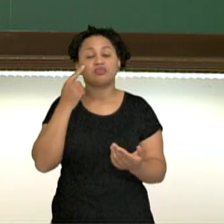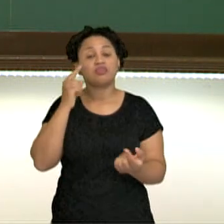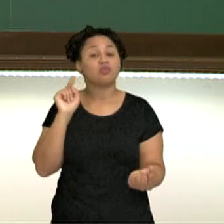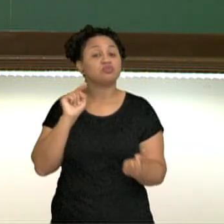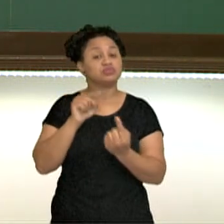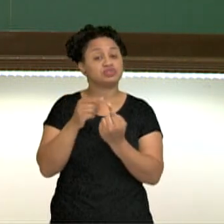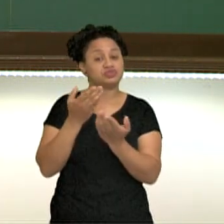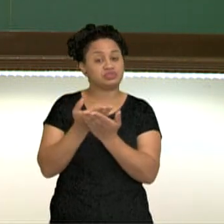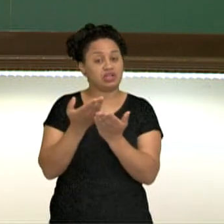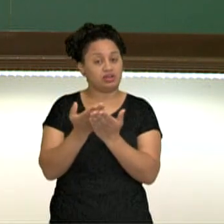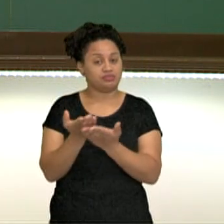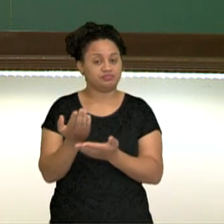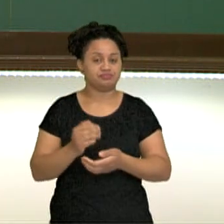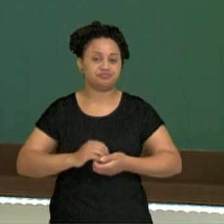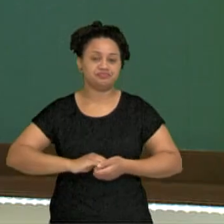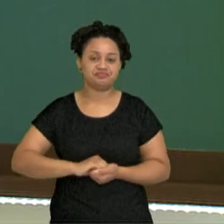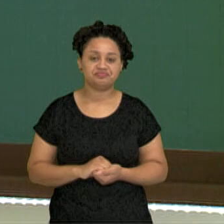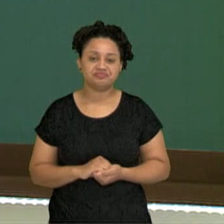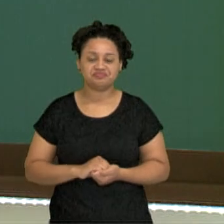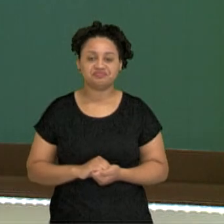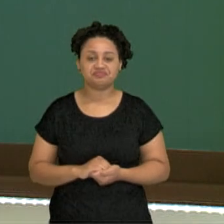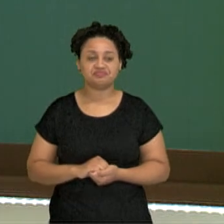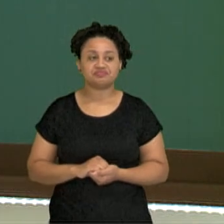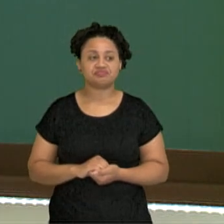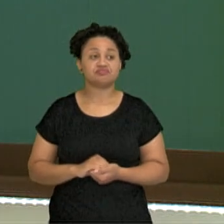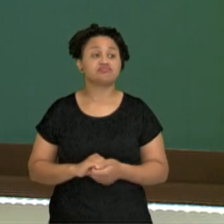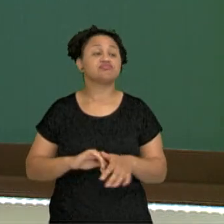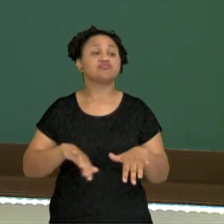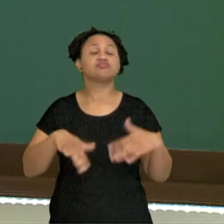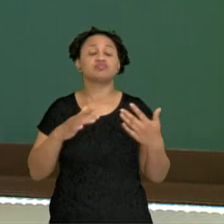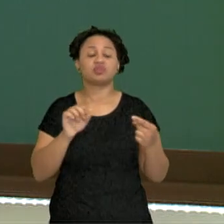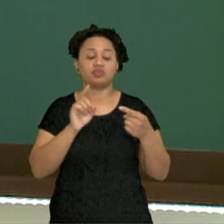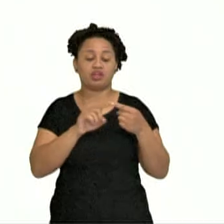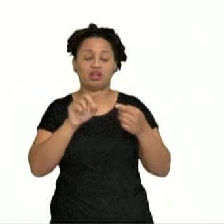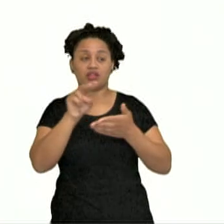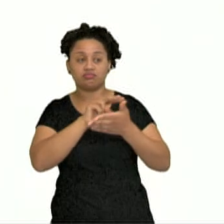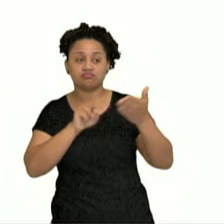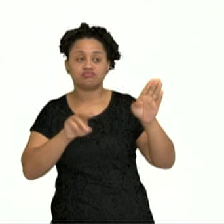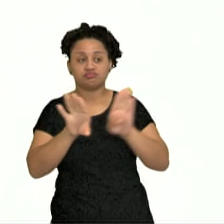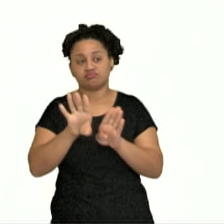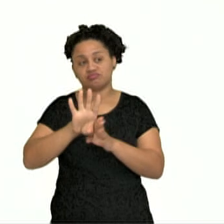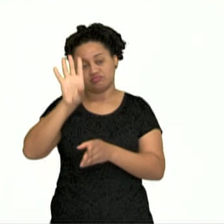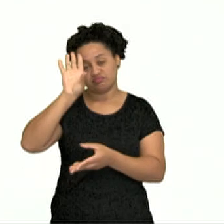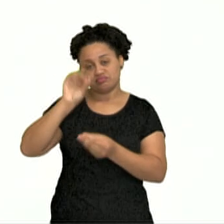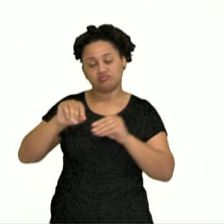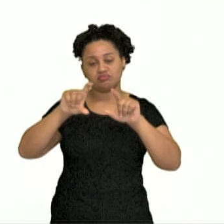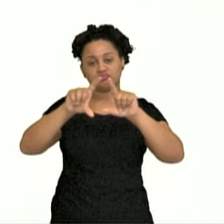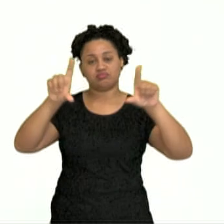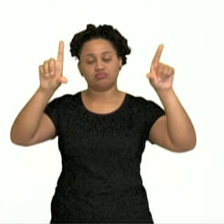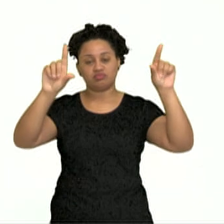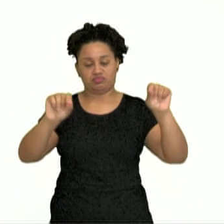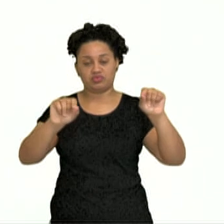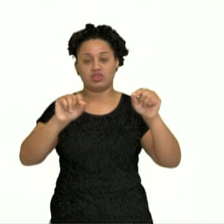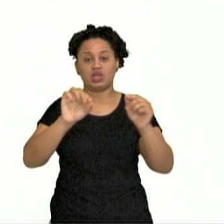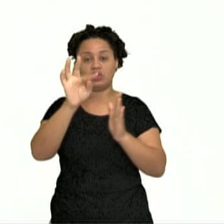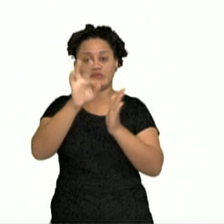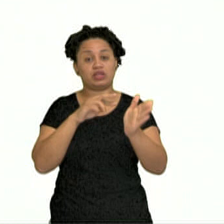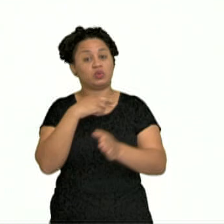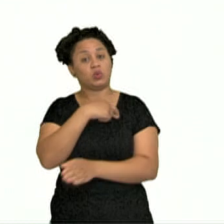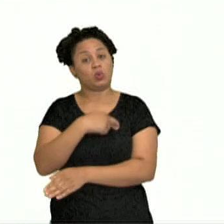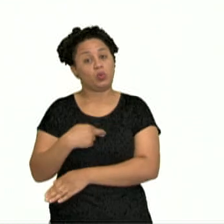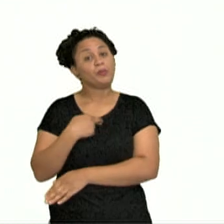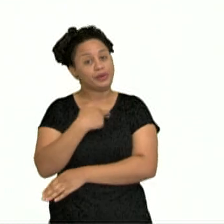da nossa aula. Vamos lá! Então, faremos a leitura e a compreensão de um fragmento de